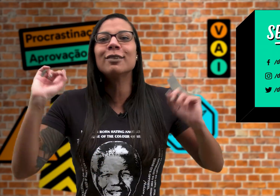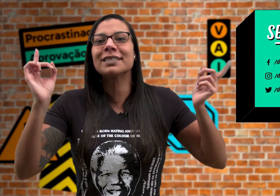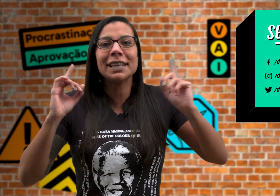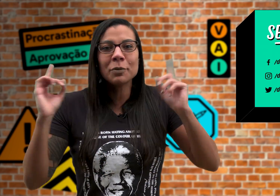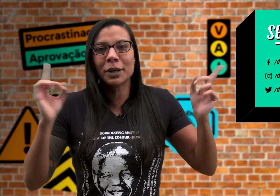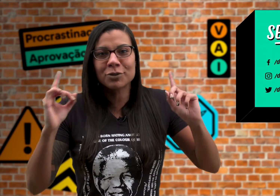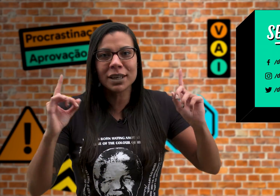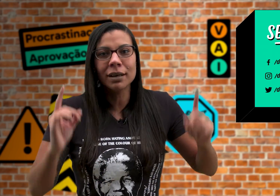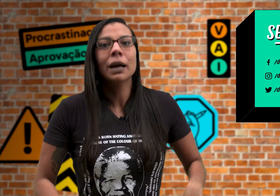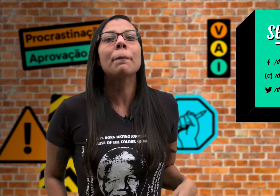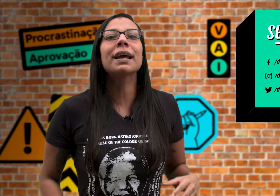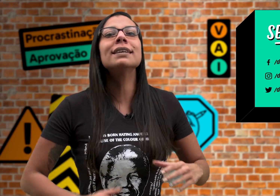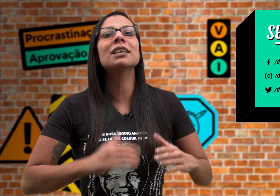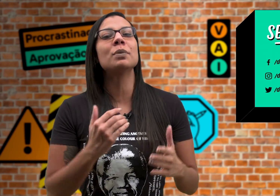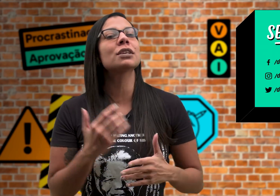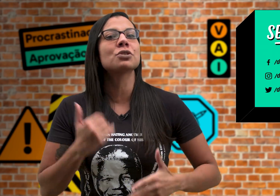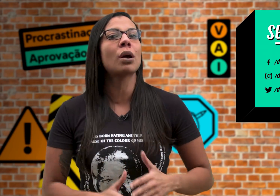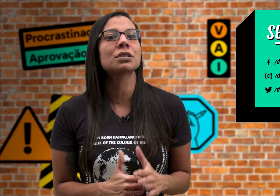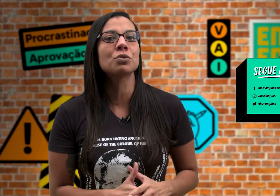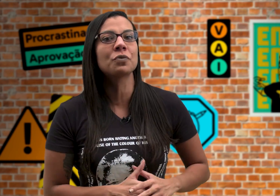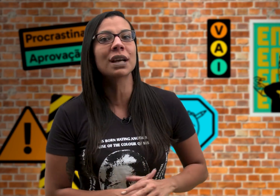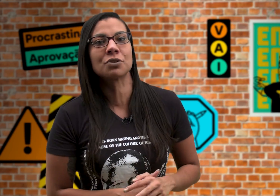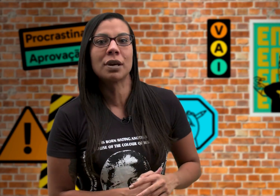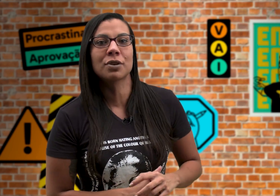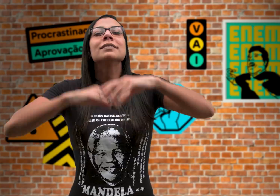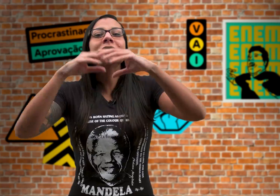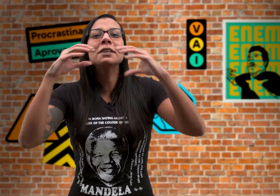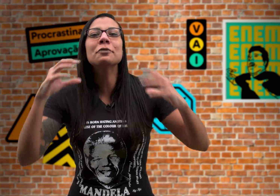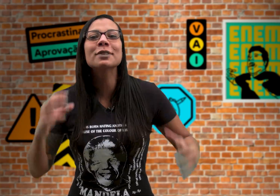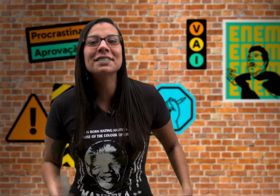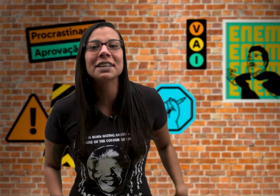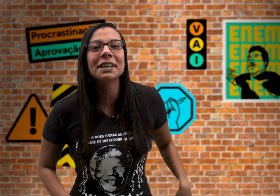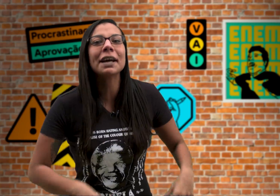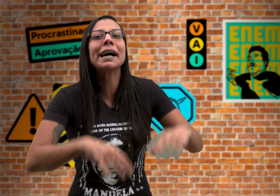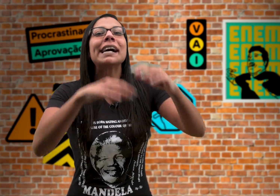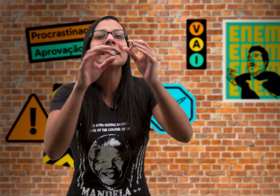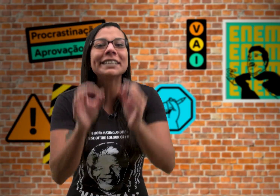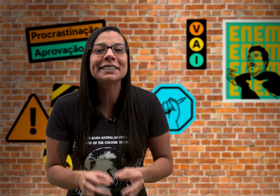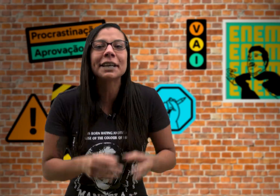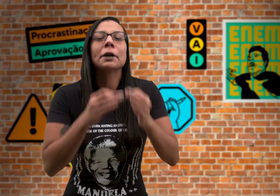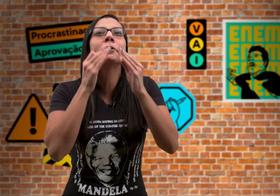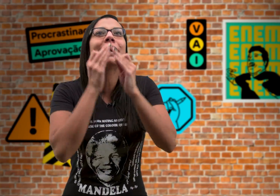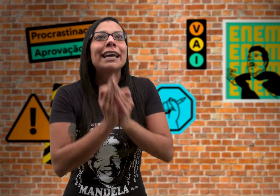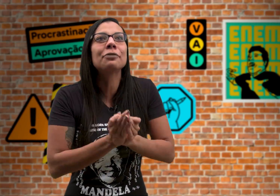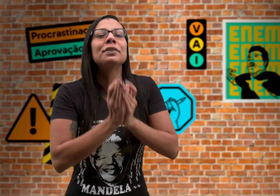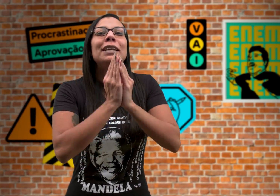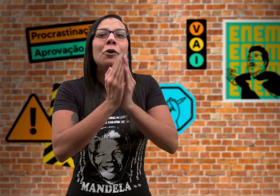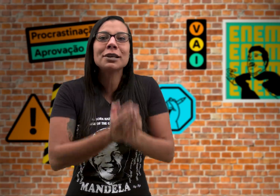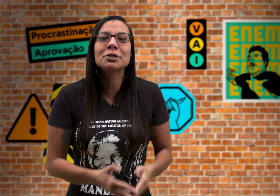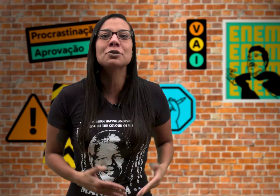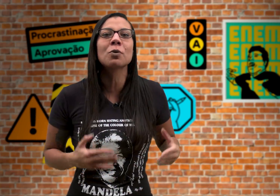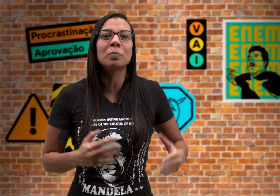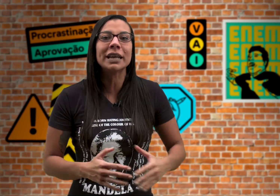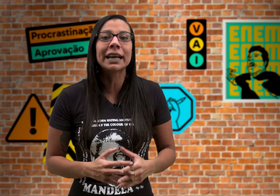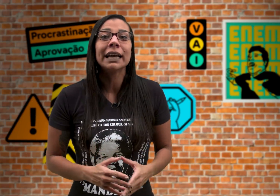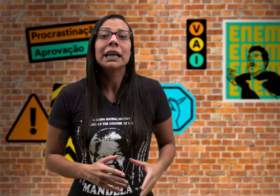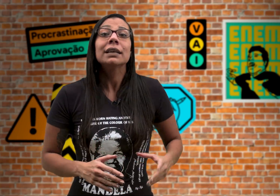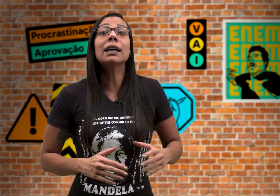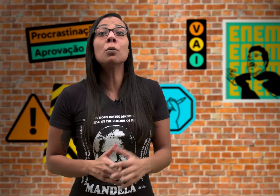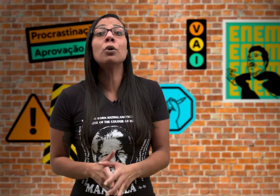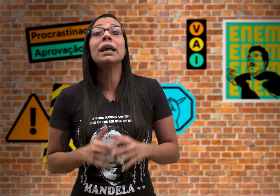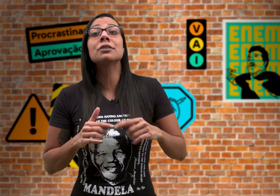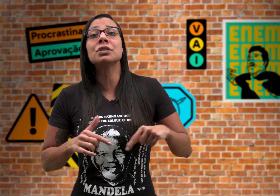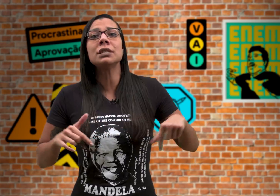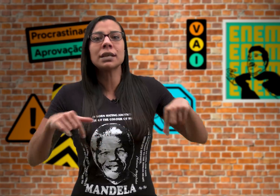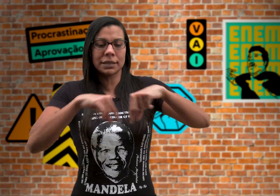clique aqui no sininho bonitinho para receber as nossas notificações. Se você ainda não é filhote Descomplica,